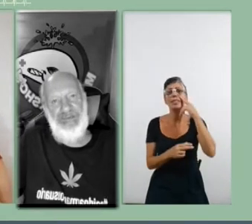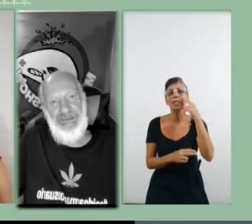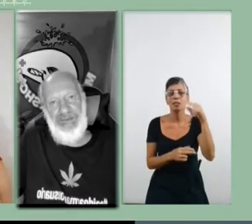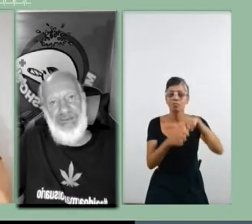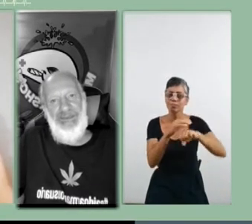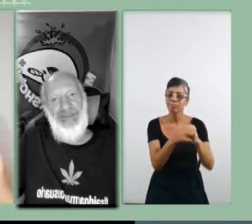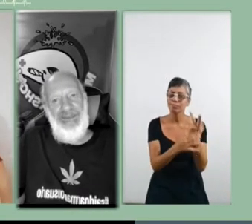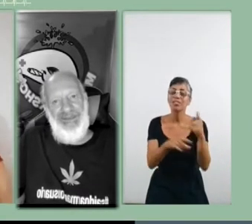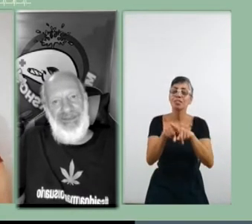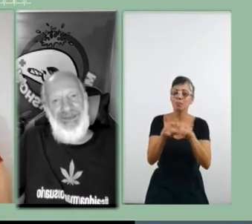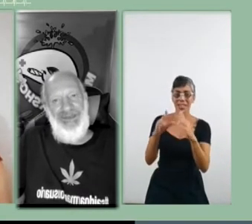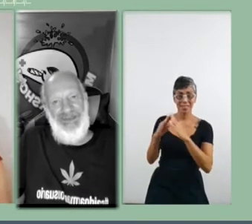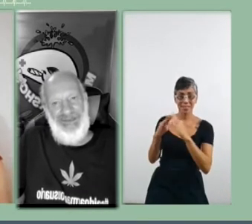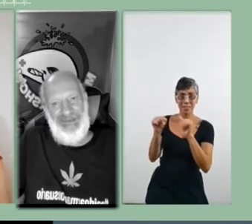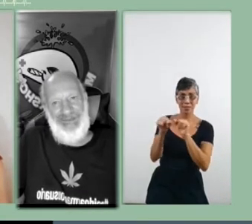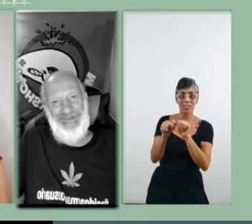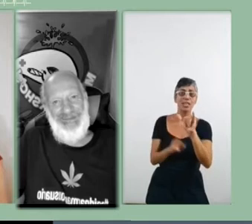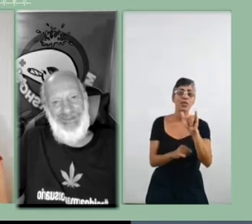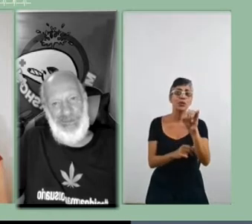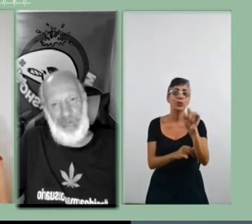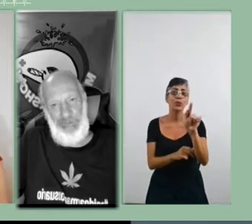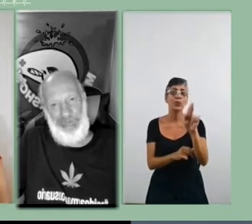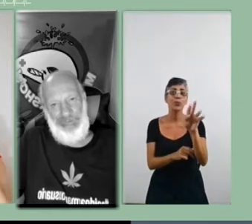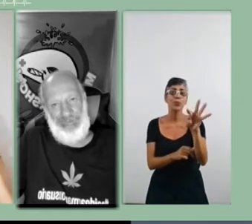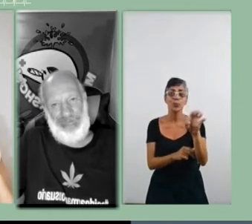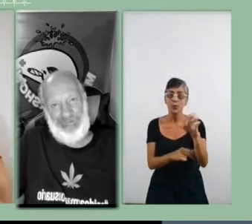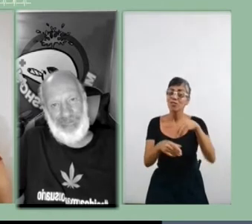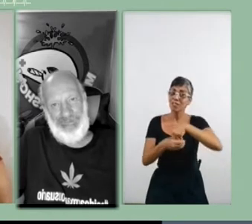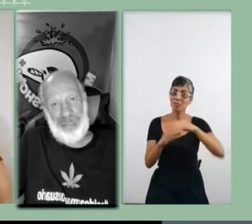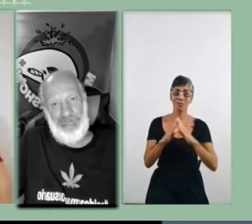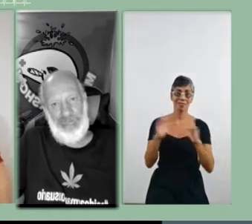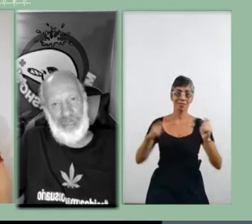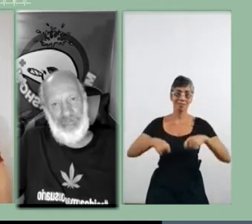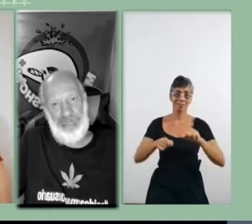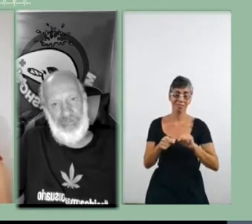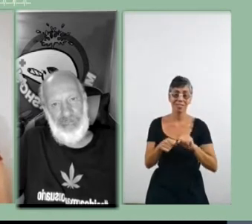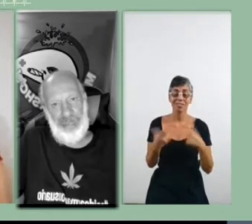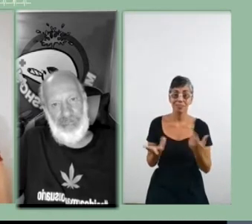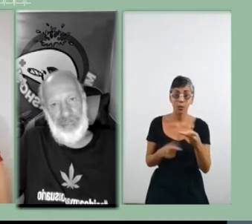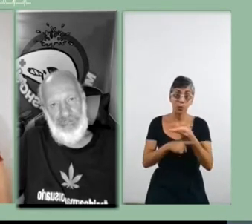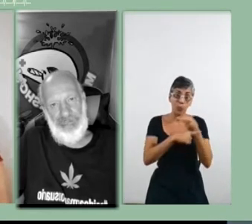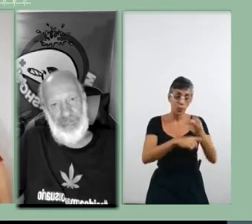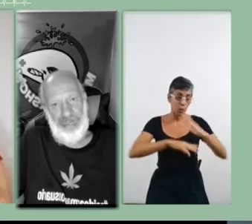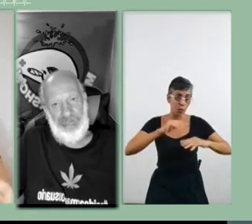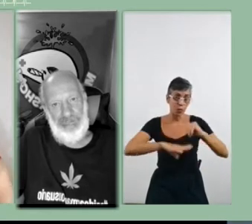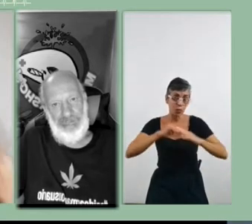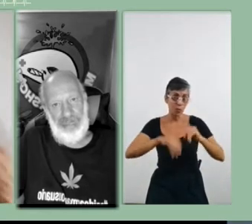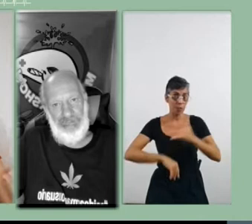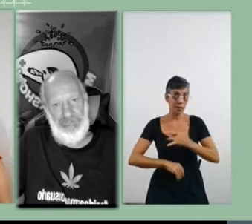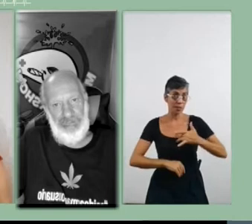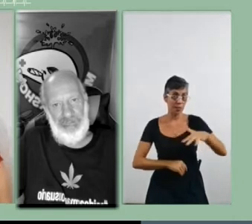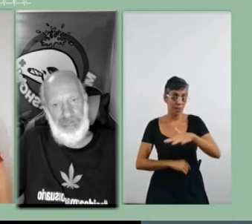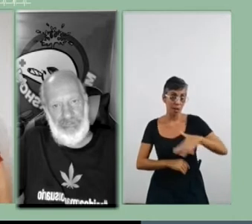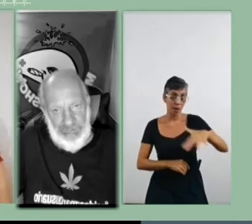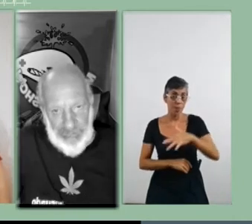casa. Faça seu iogurte em casa. Assim, então, assim, procure um profissional de saúde que saiba, um nutricionista para poder lhe